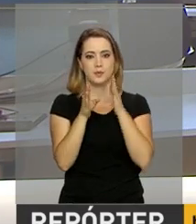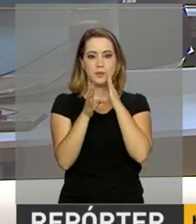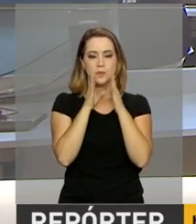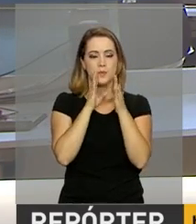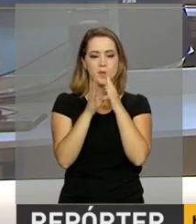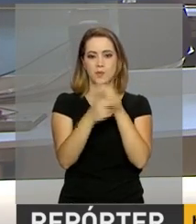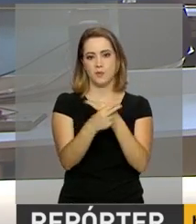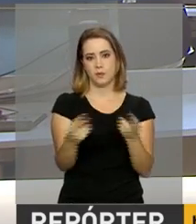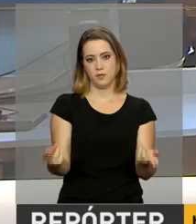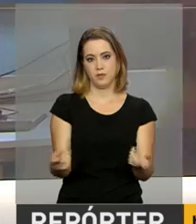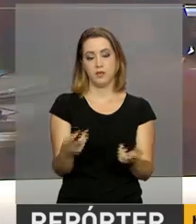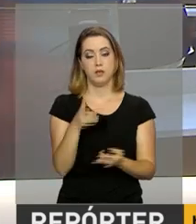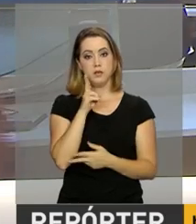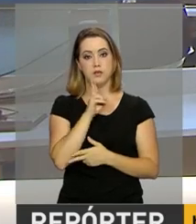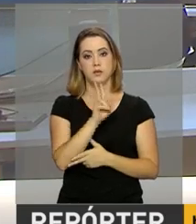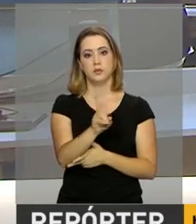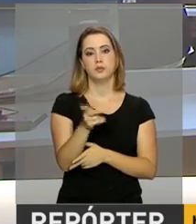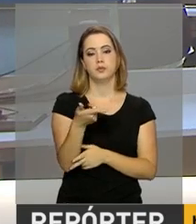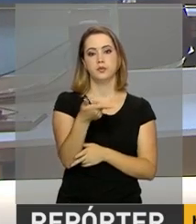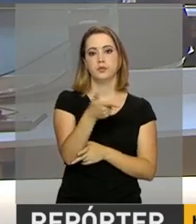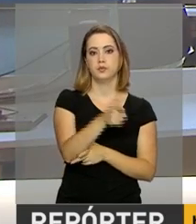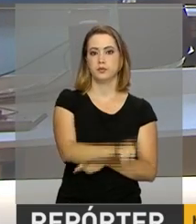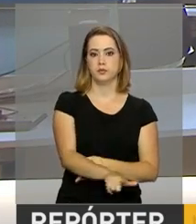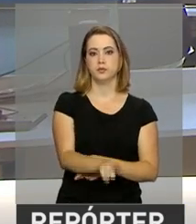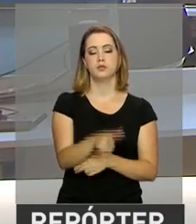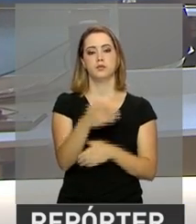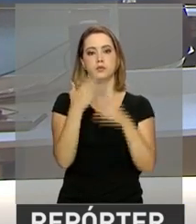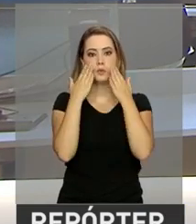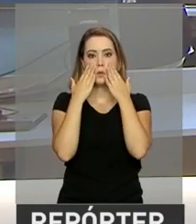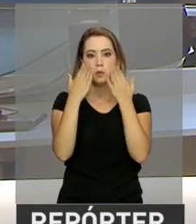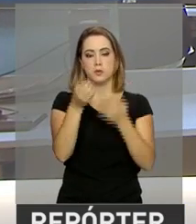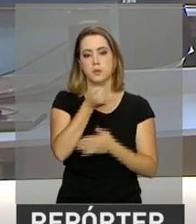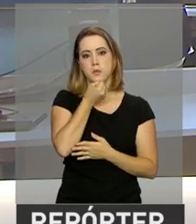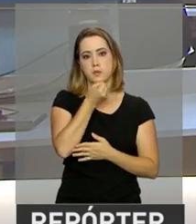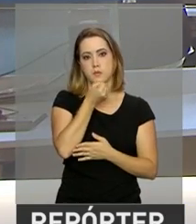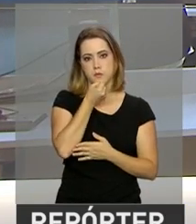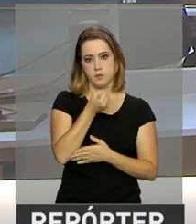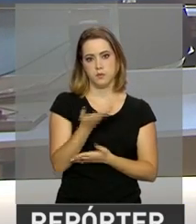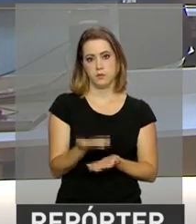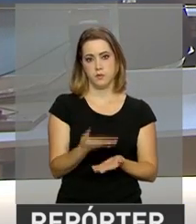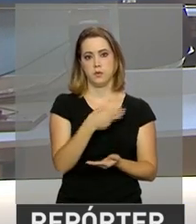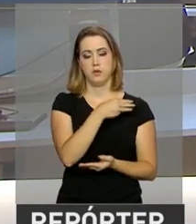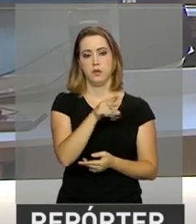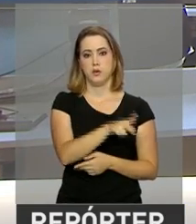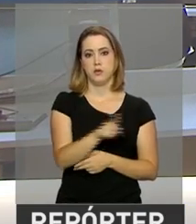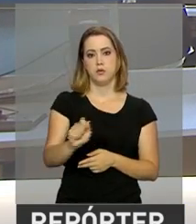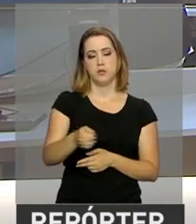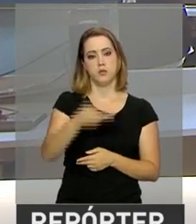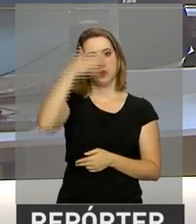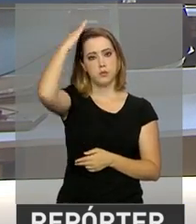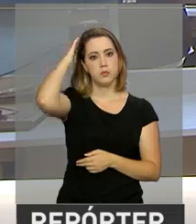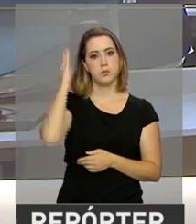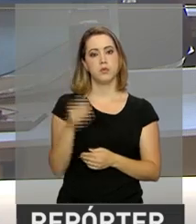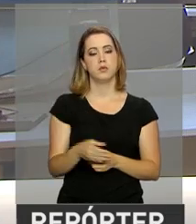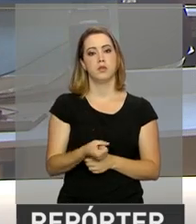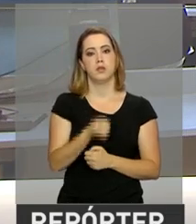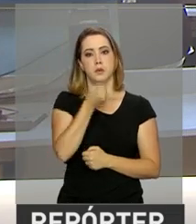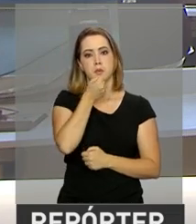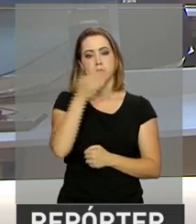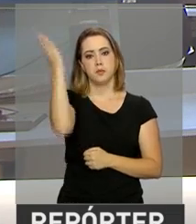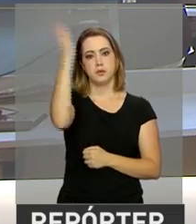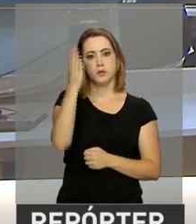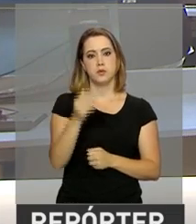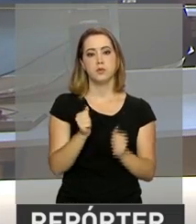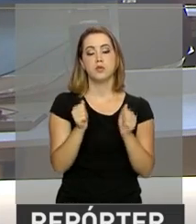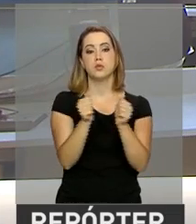também Pelas nossas redes sociais veja agora a reapresentação da entrevista coletiva concedida pelo presidente Michel Temer à imprensa brasileira que o